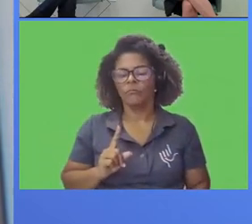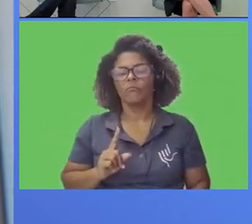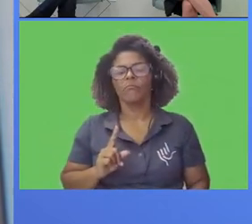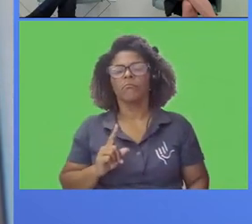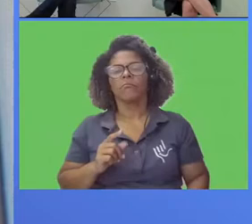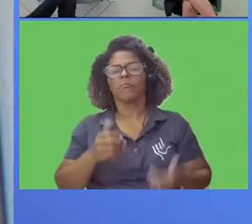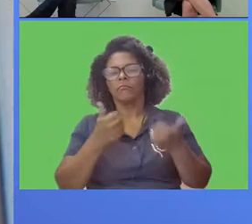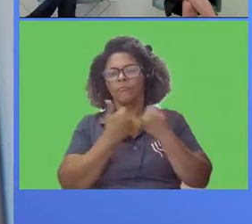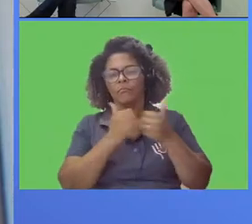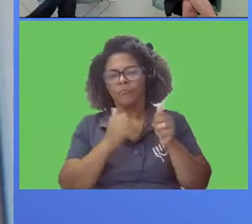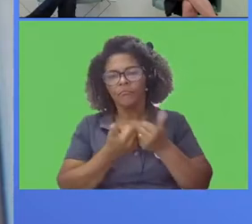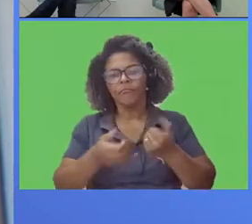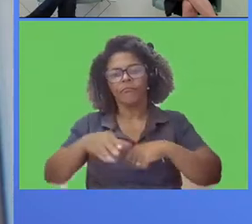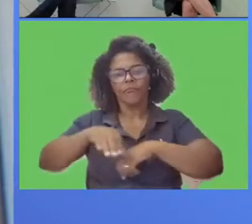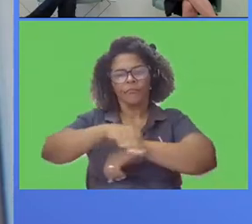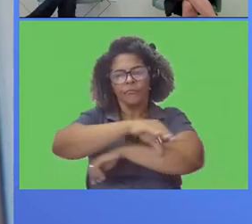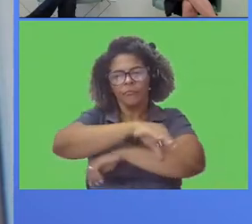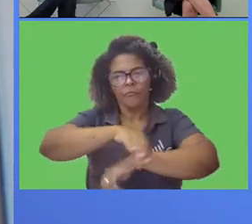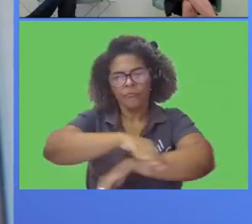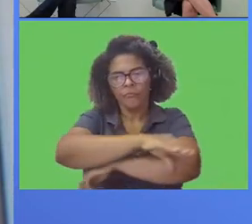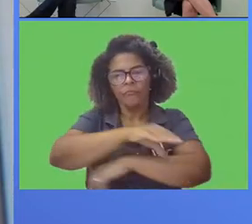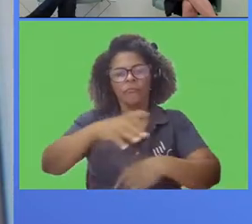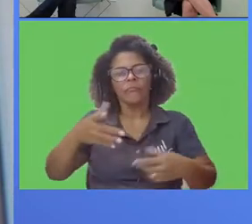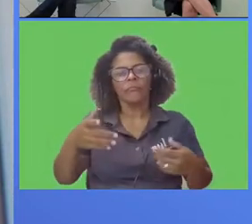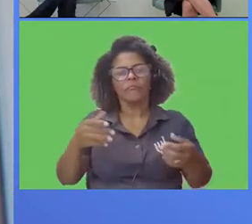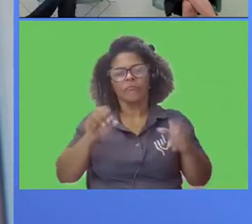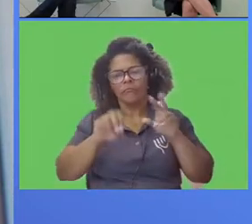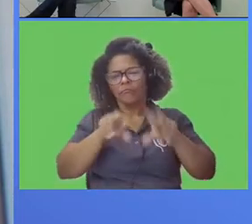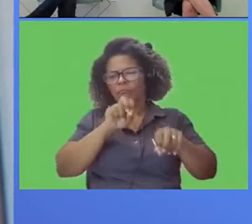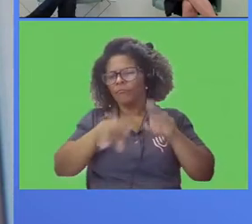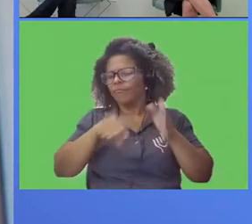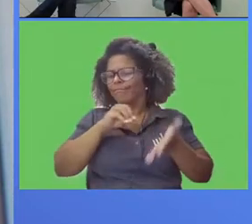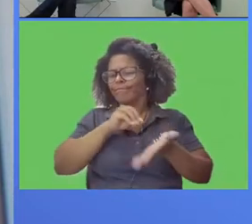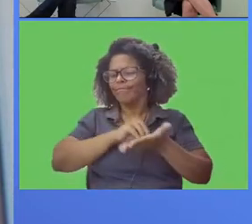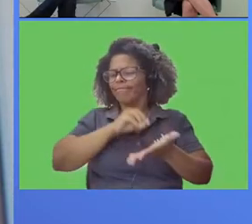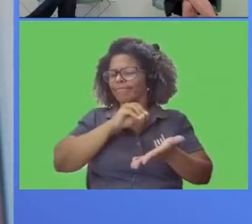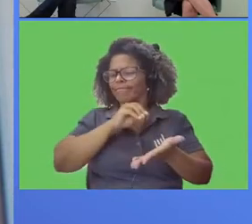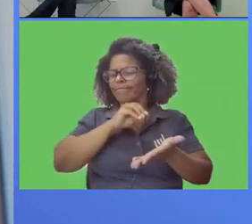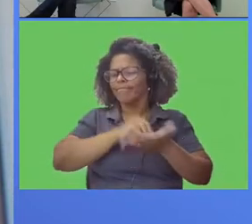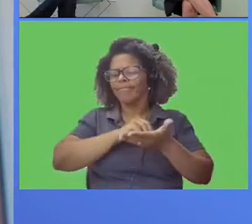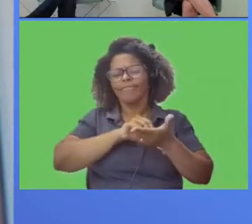também nas calçadas, vendo tudo o que está envolvido, né,